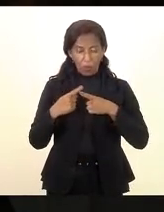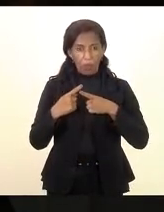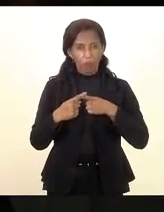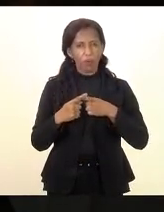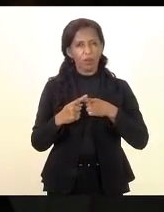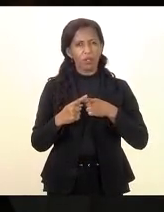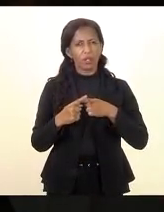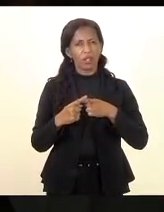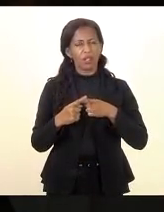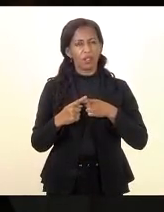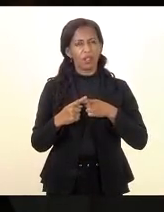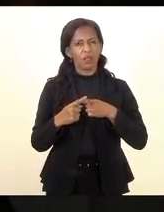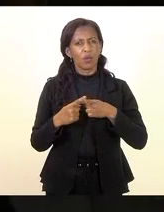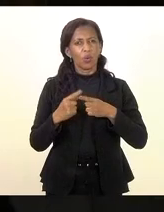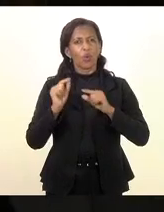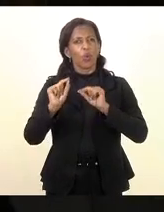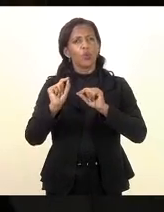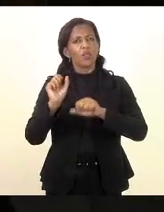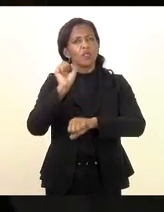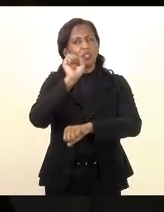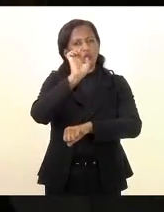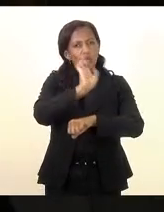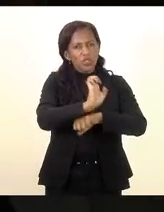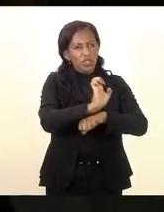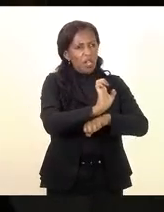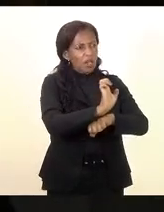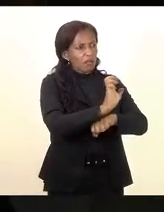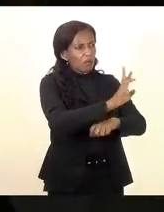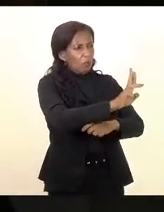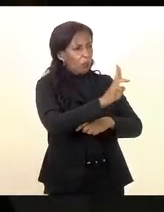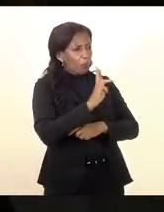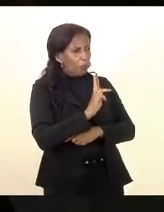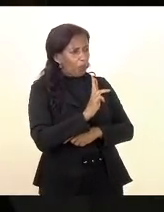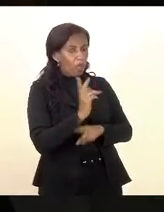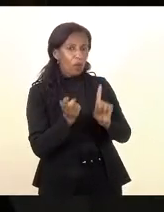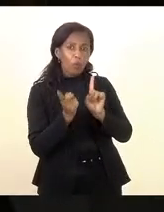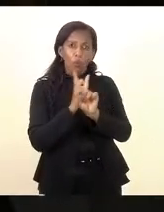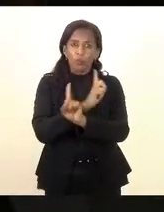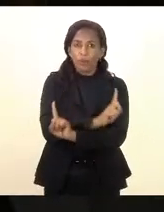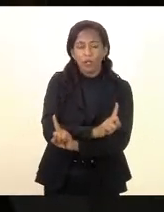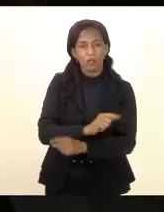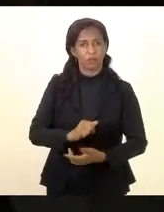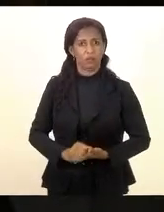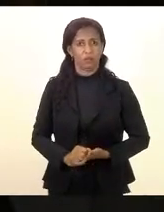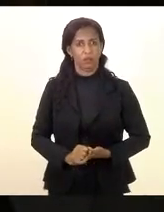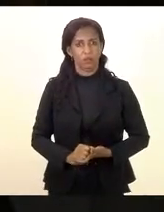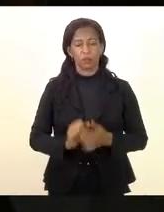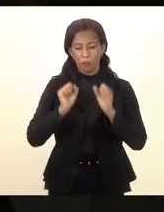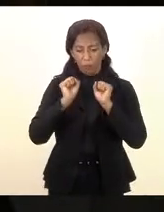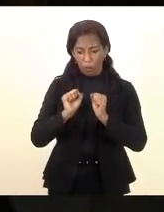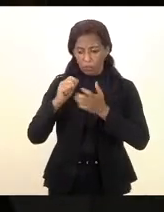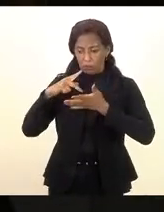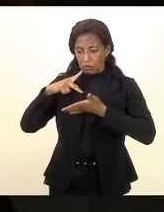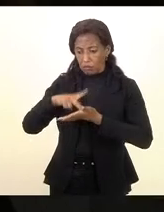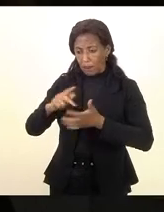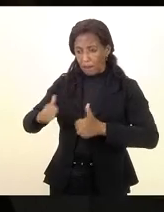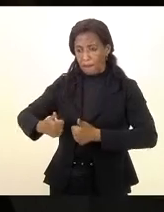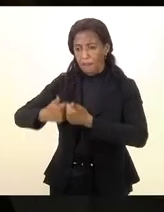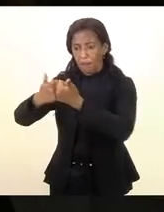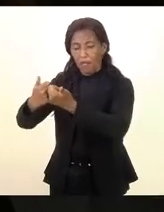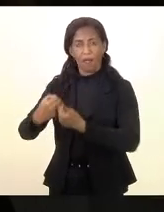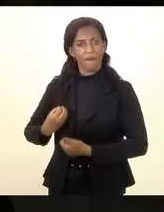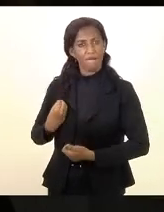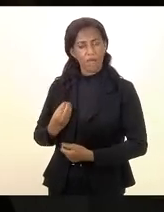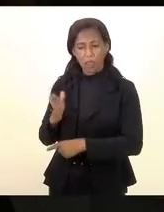estado é exatamente o oposto ele espera que o estado possa realmente melhorar a vida das